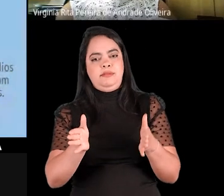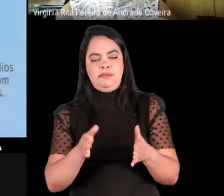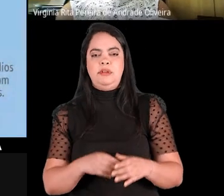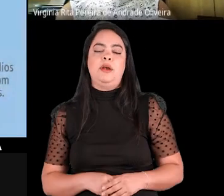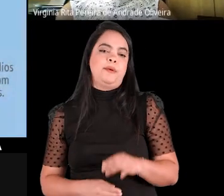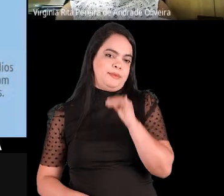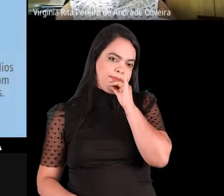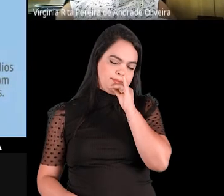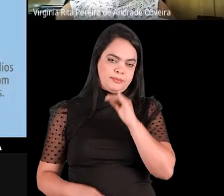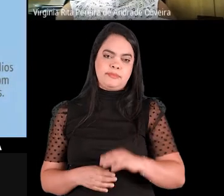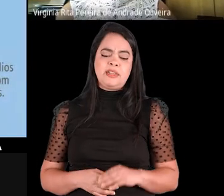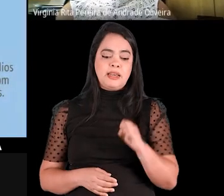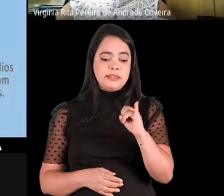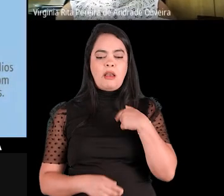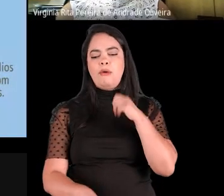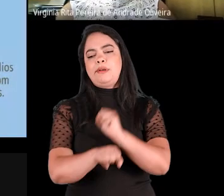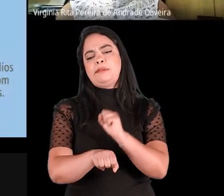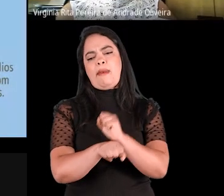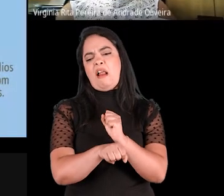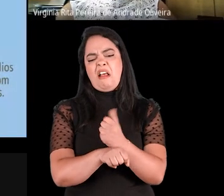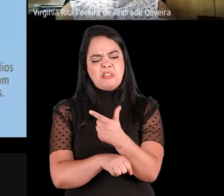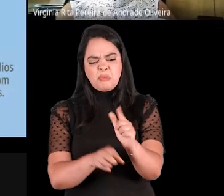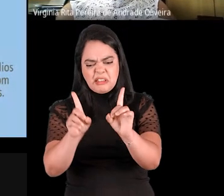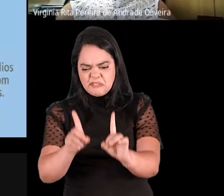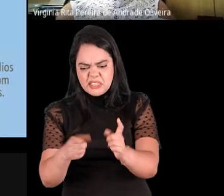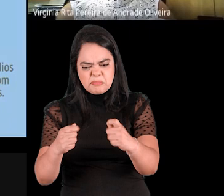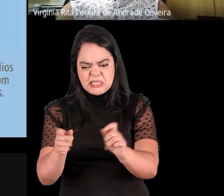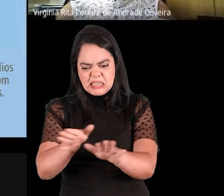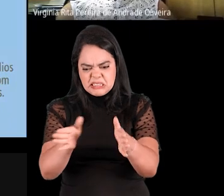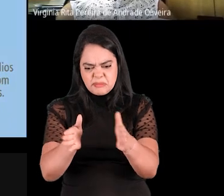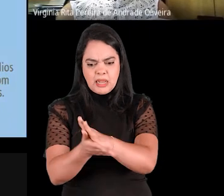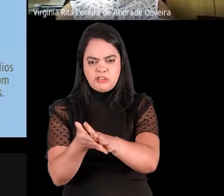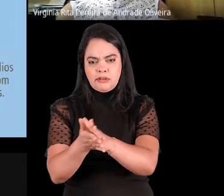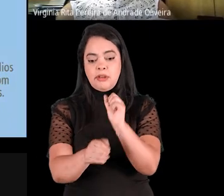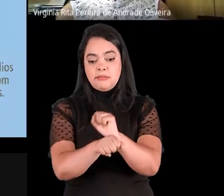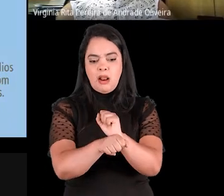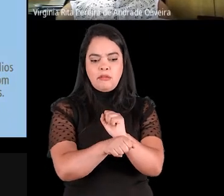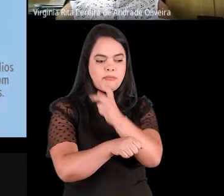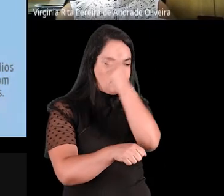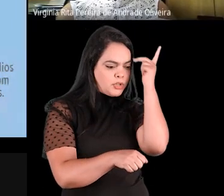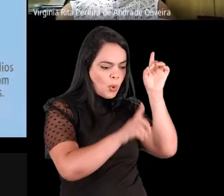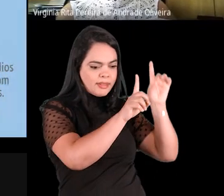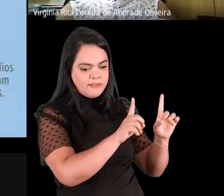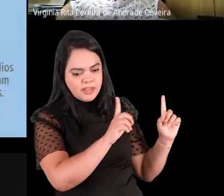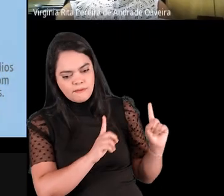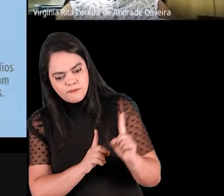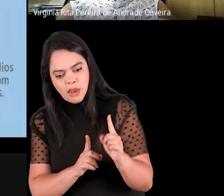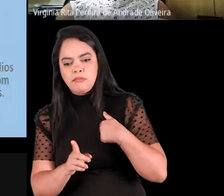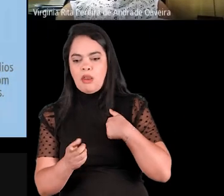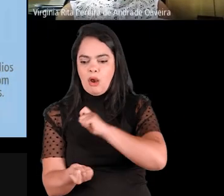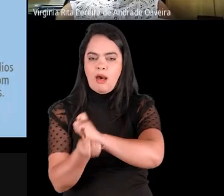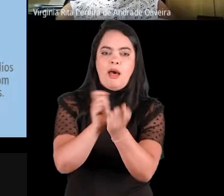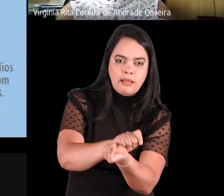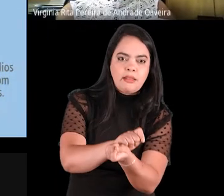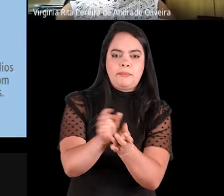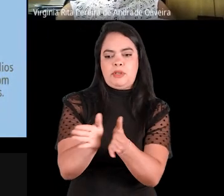eu esperar chegar uma pessoa com deficiência a esse ambiente, para eu ajustar e adequar as